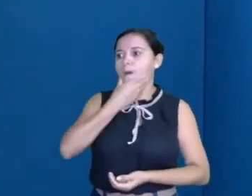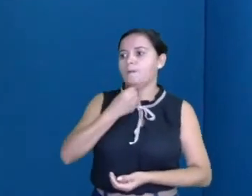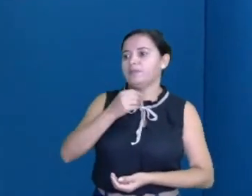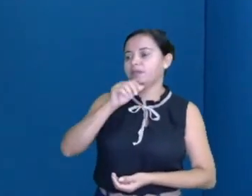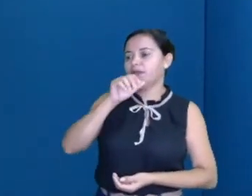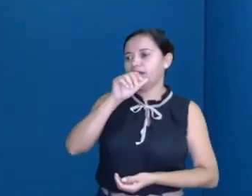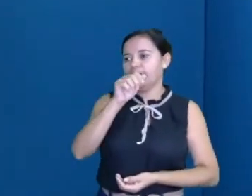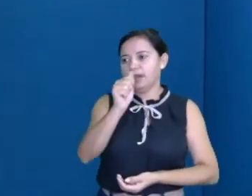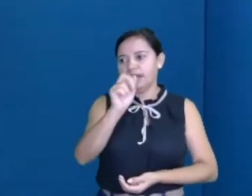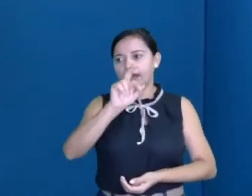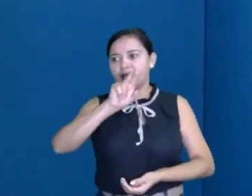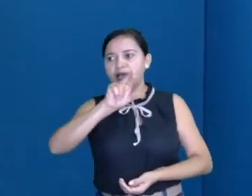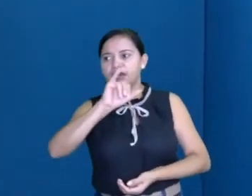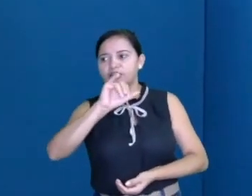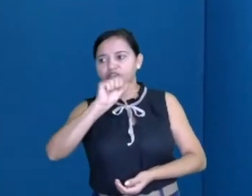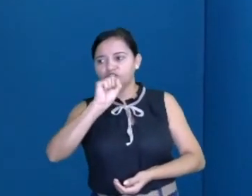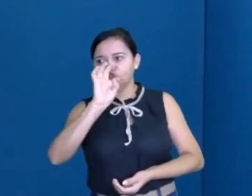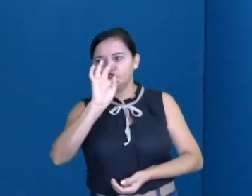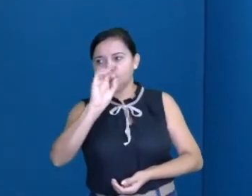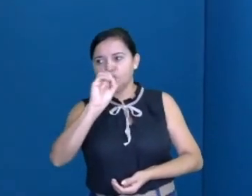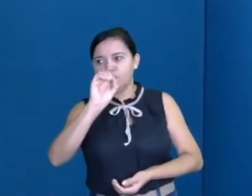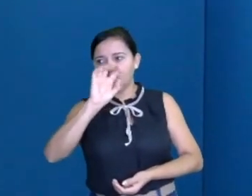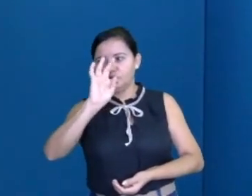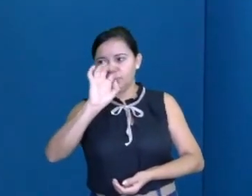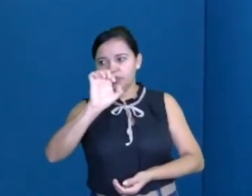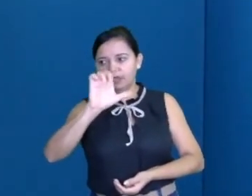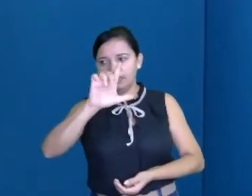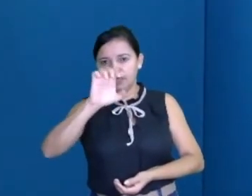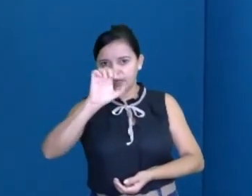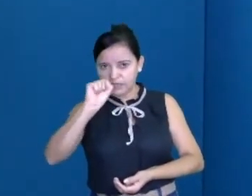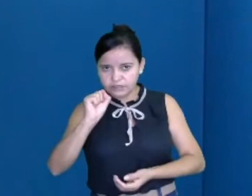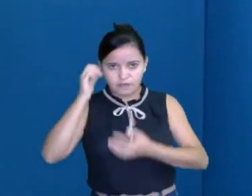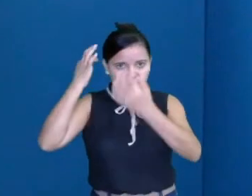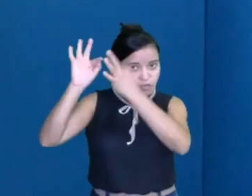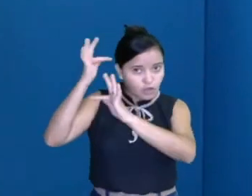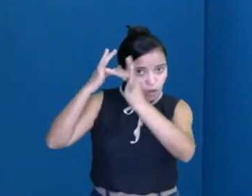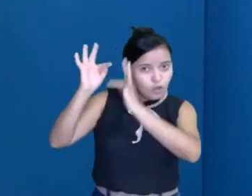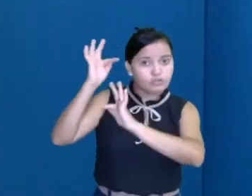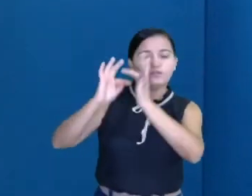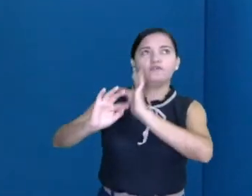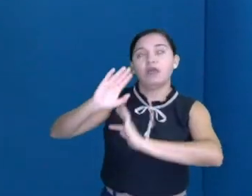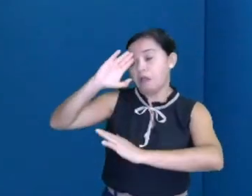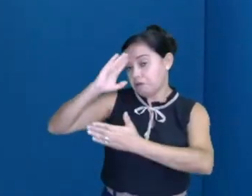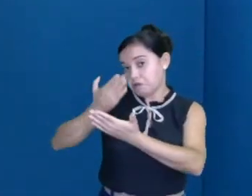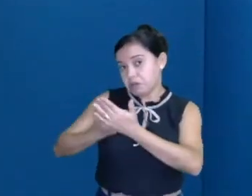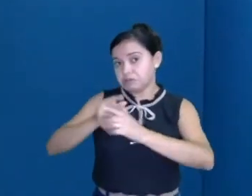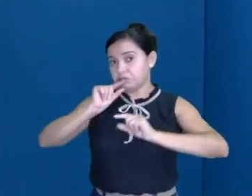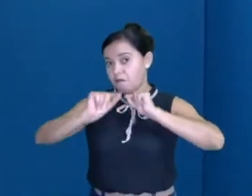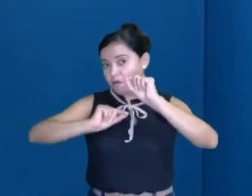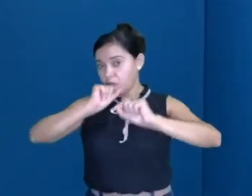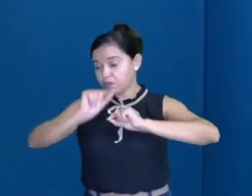e também de outros filósofos. Mas Aristóteles, o que é que ele acreditava?